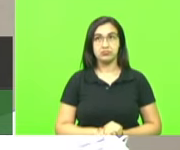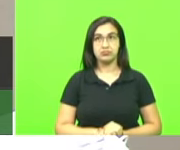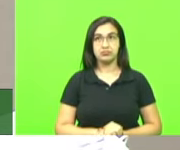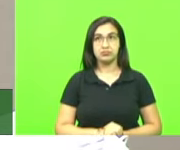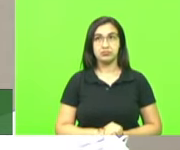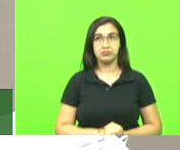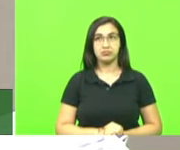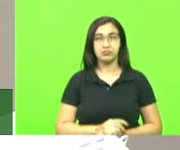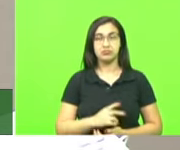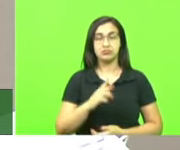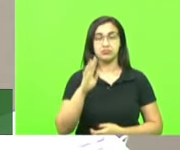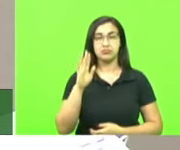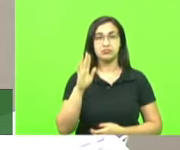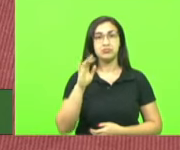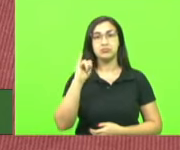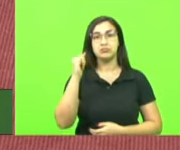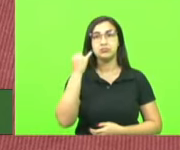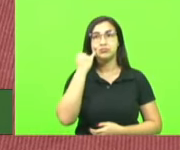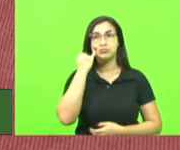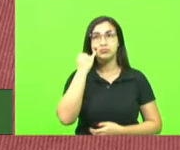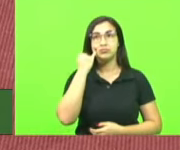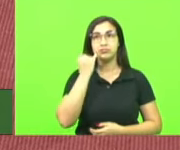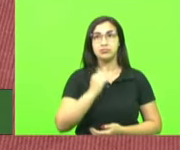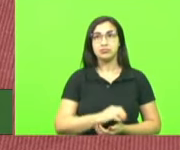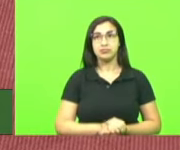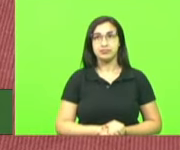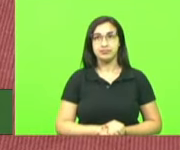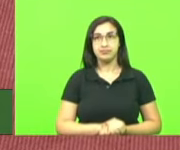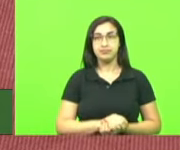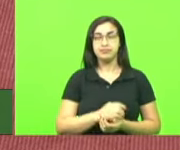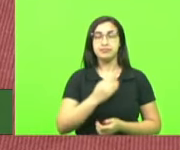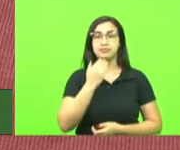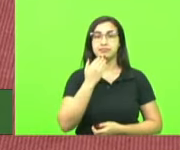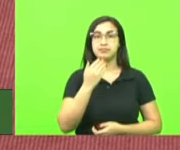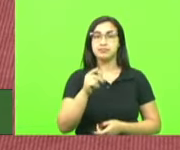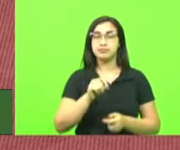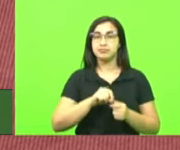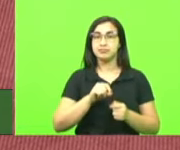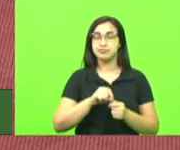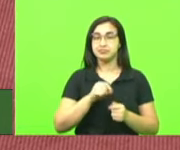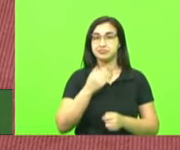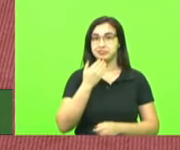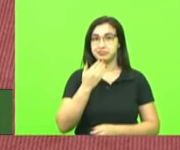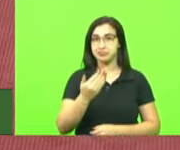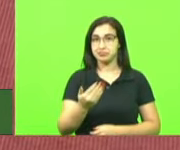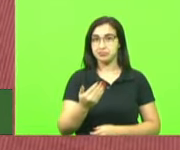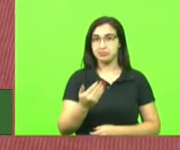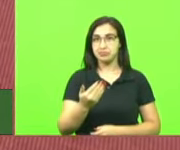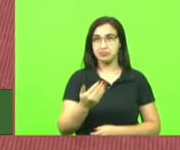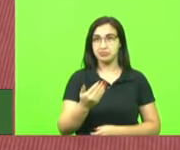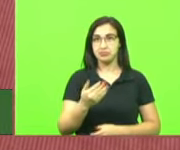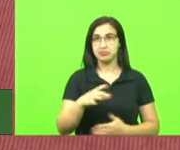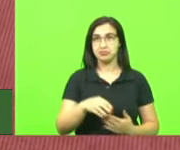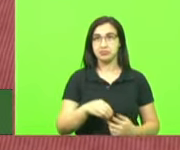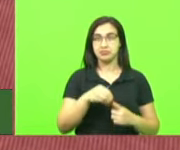Presidente, pela ordem. Pela ordem, deputado. Também fiz um pedido de requerimento para em destaque da minha emenda.